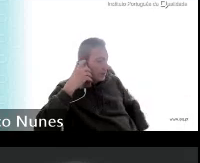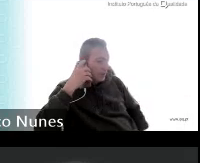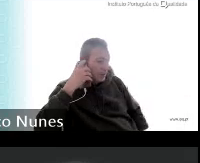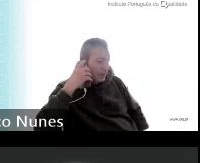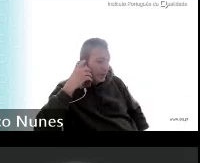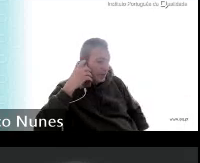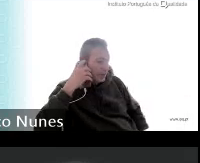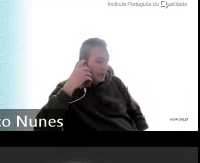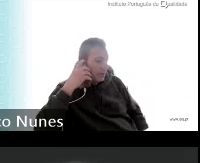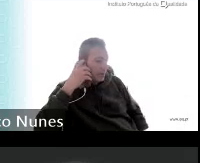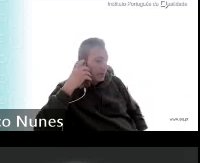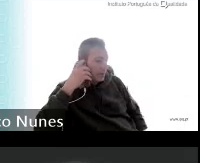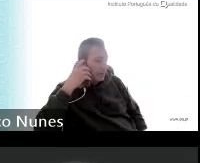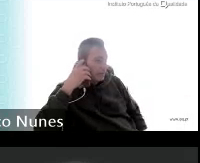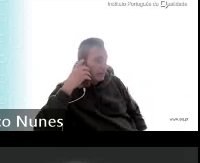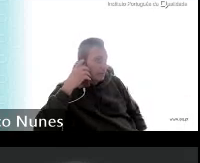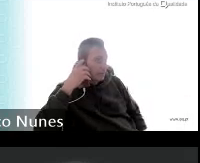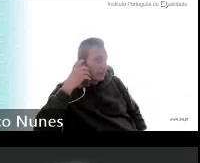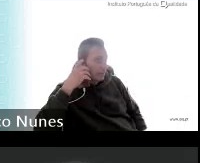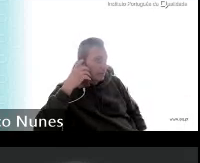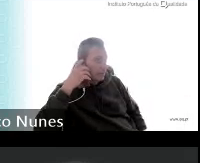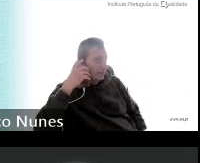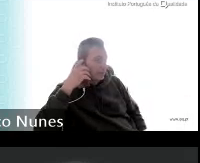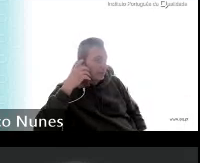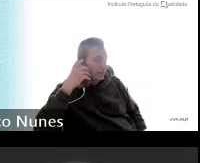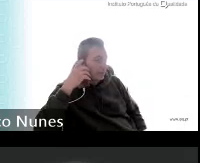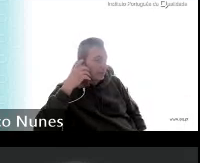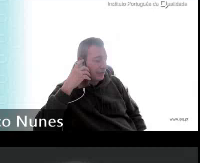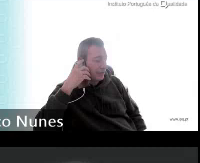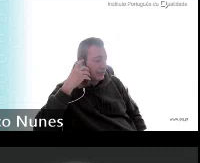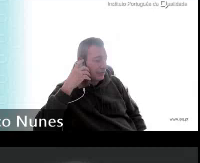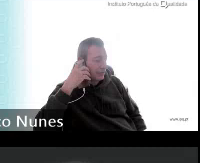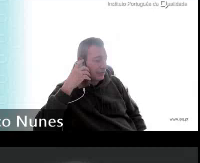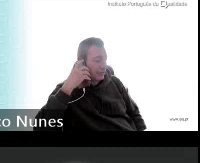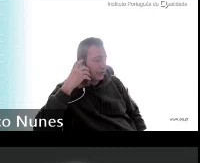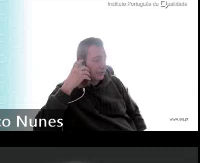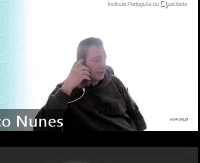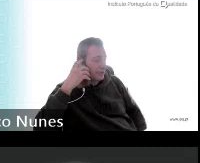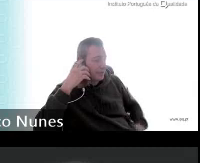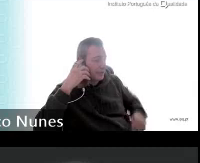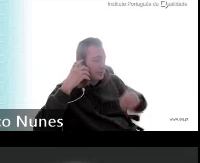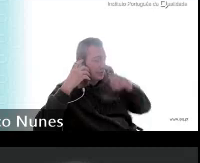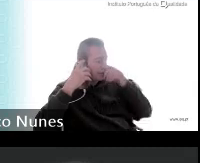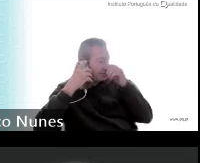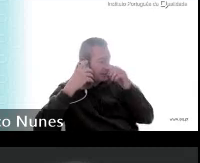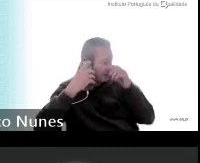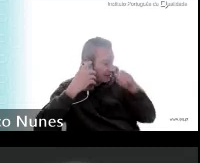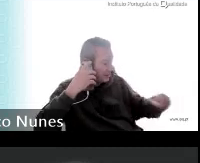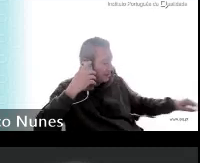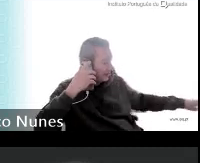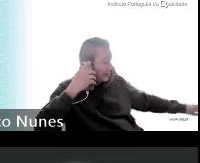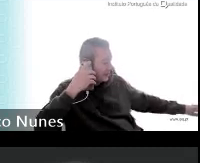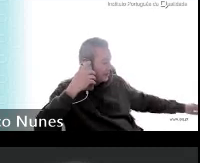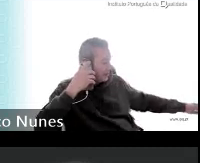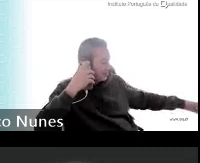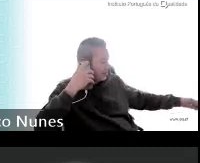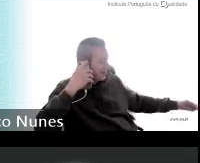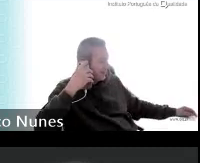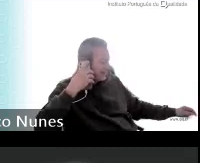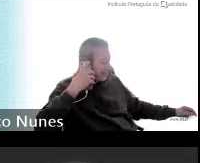haja harmonização dos regulamentos que se aplicam a estas áreas,